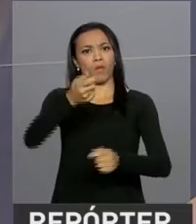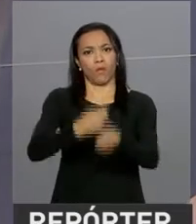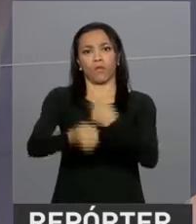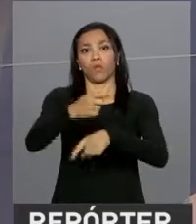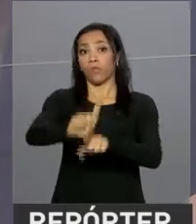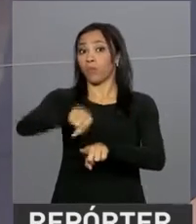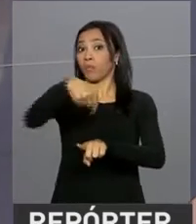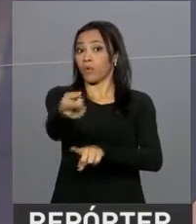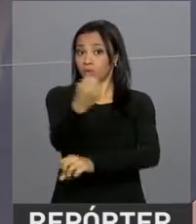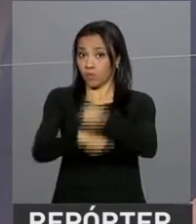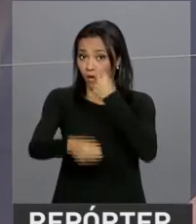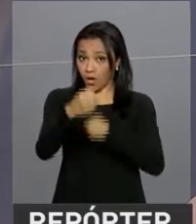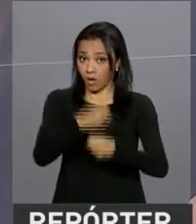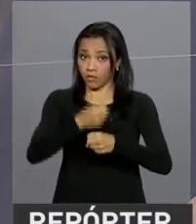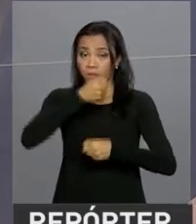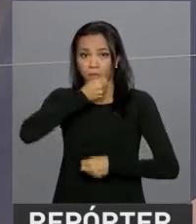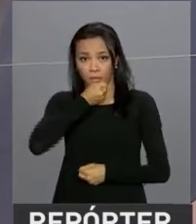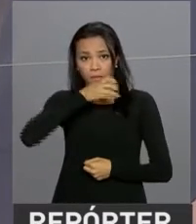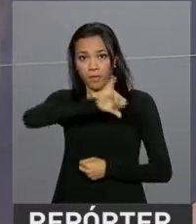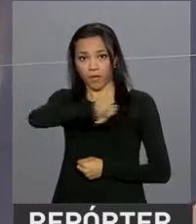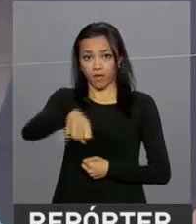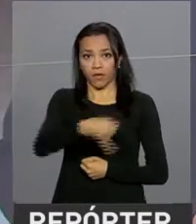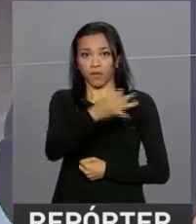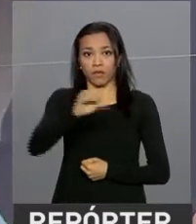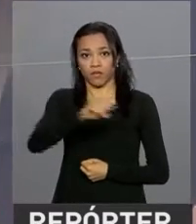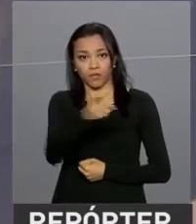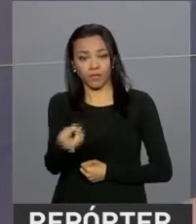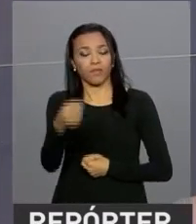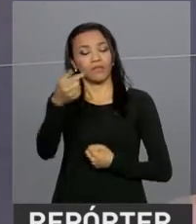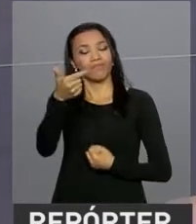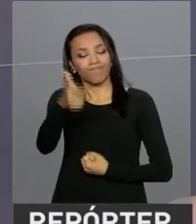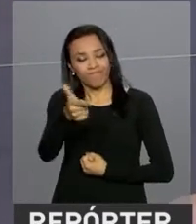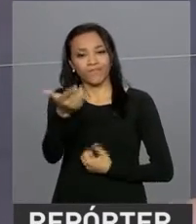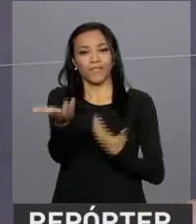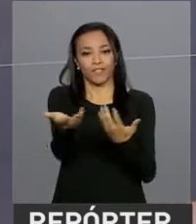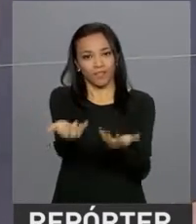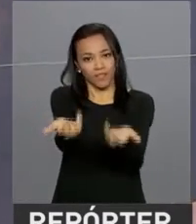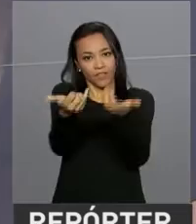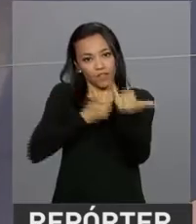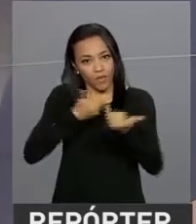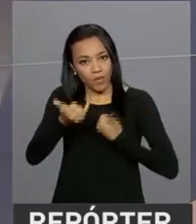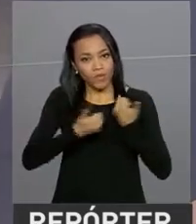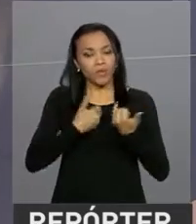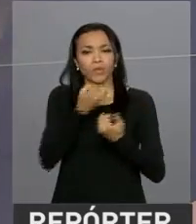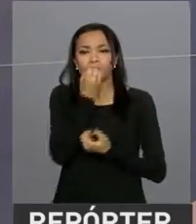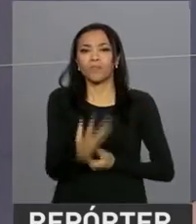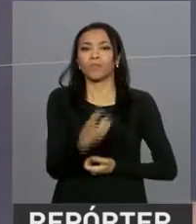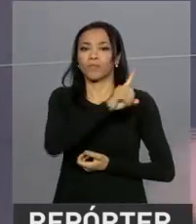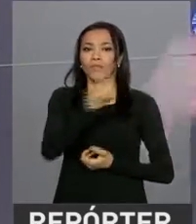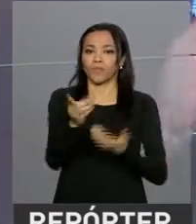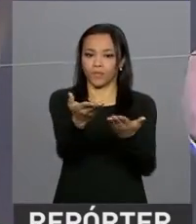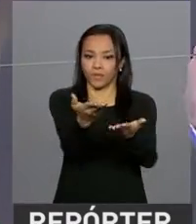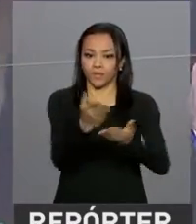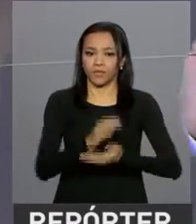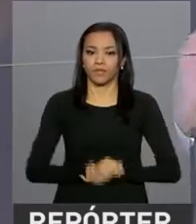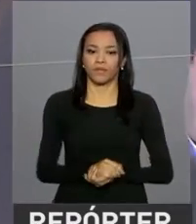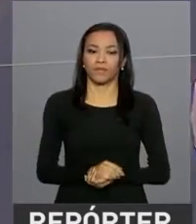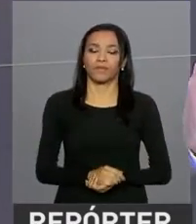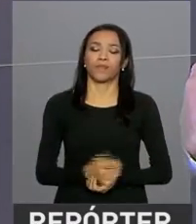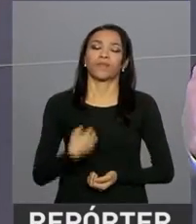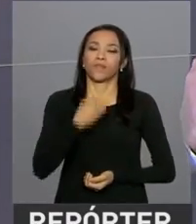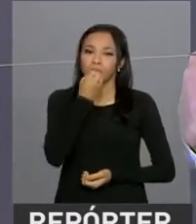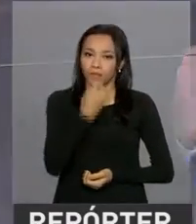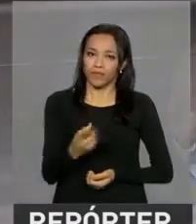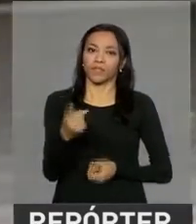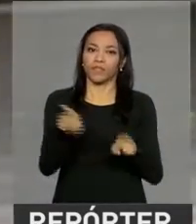que vem quem está aqui no telão repórter joão pedro neto que traz as informações para agente jp bom dia leandro bom